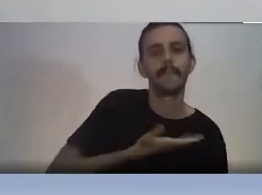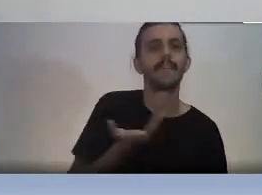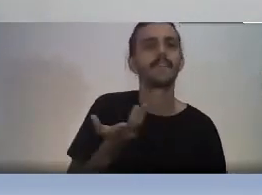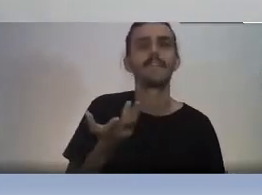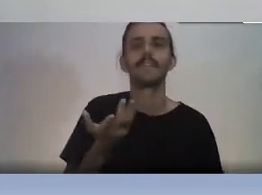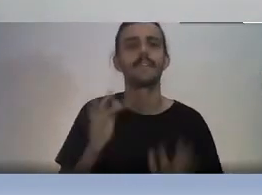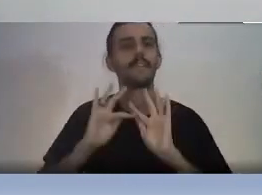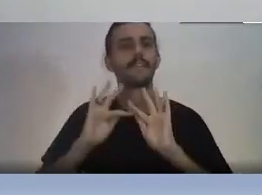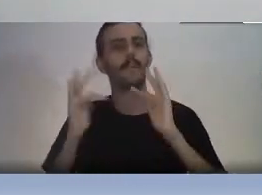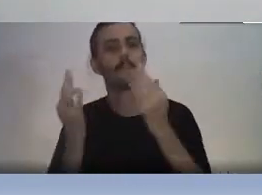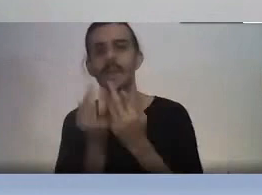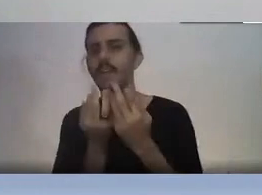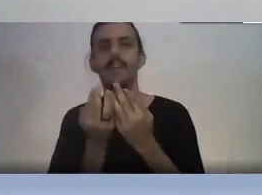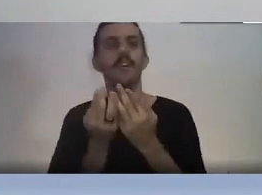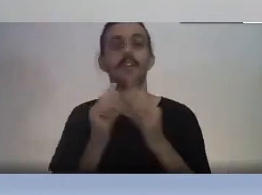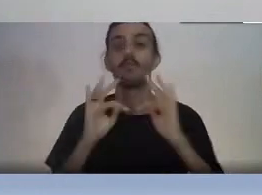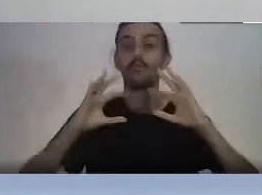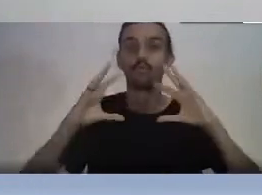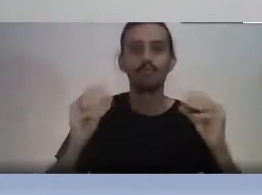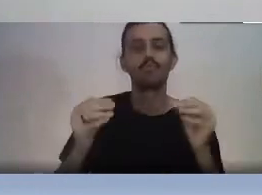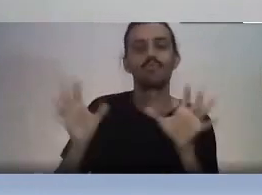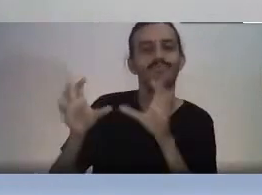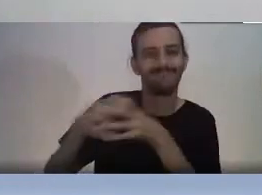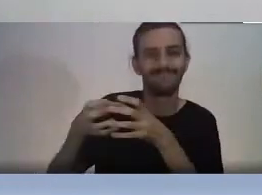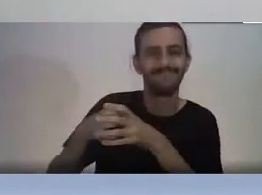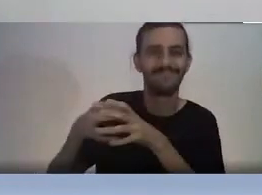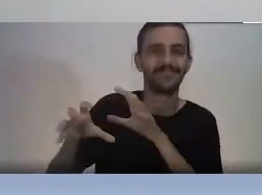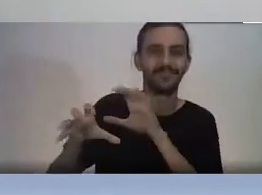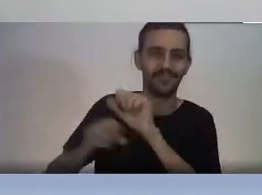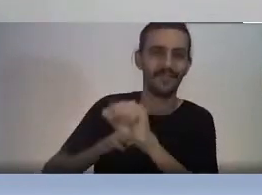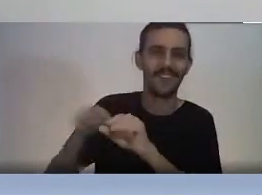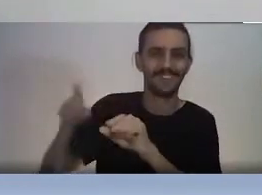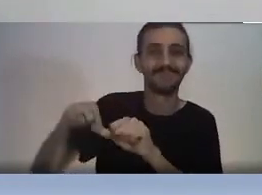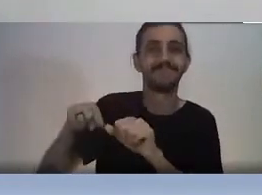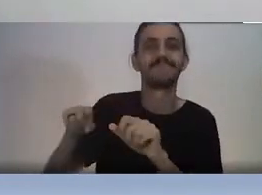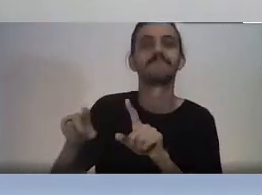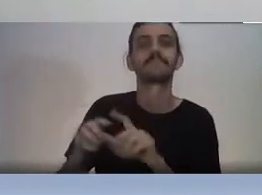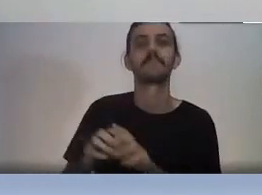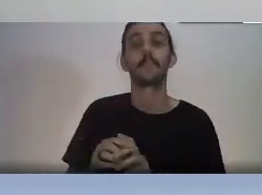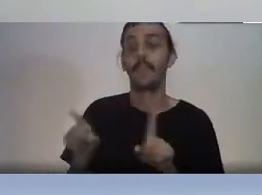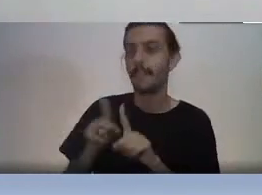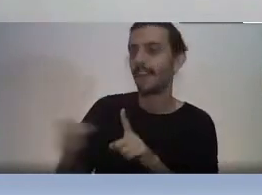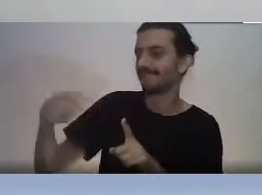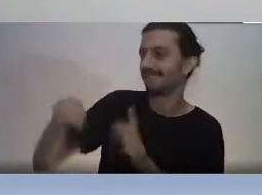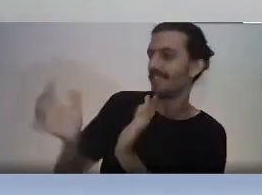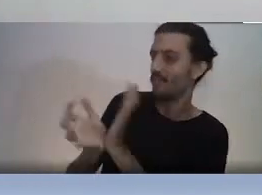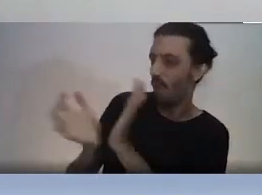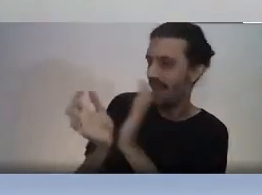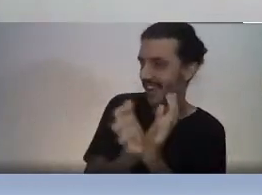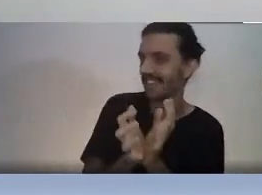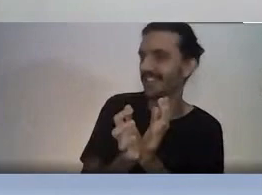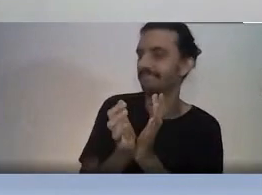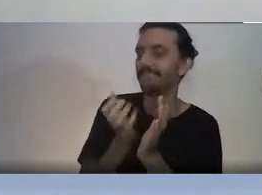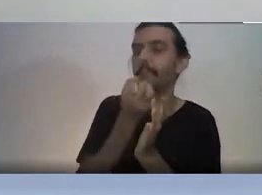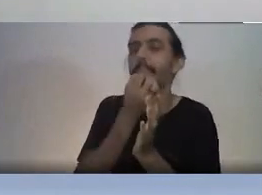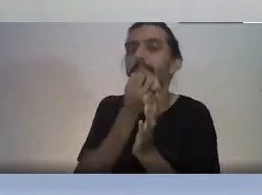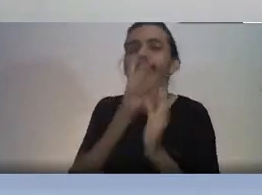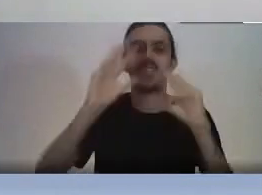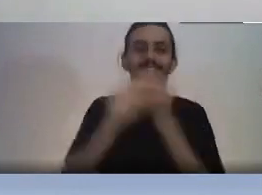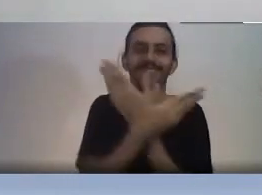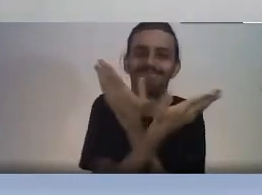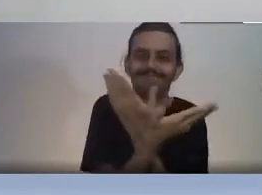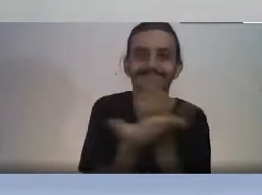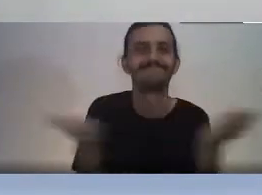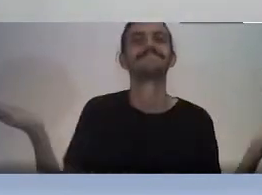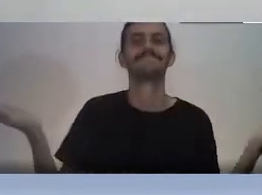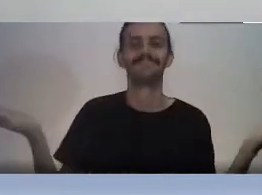amigues e familiares dos formandos, formandas e formandes da turma de Psicologia da UFSPA. Boa noite. Neste